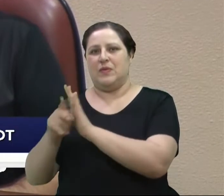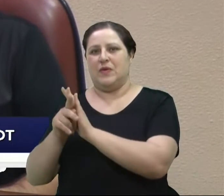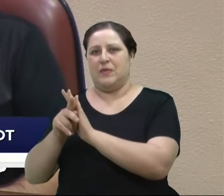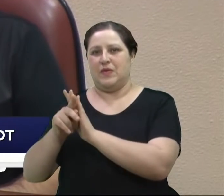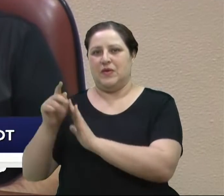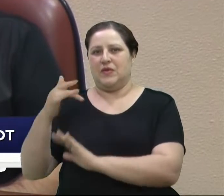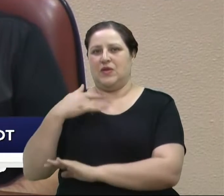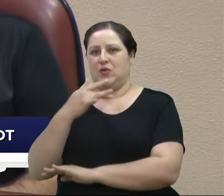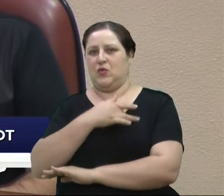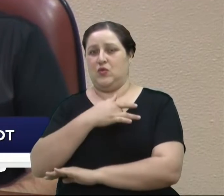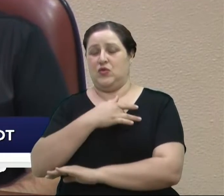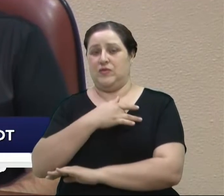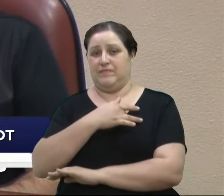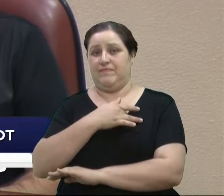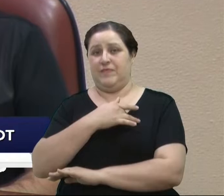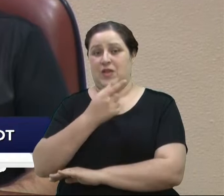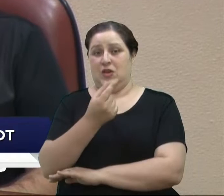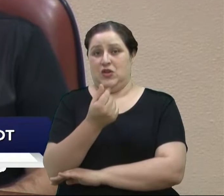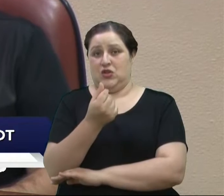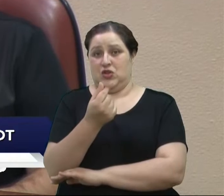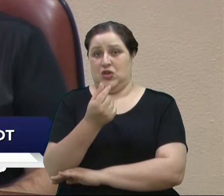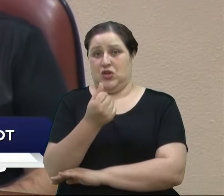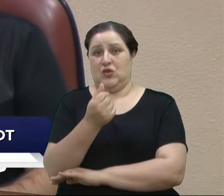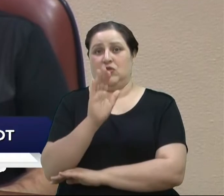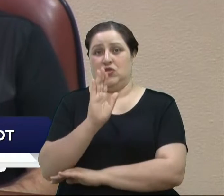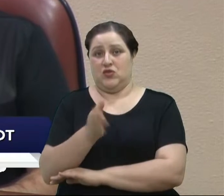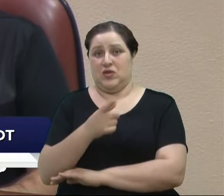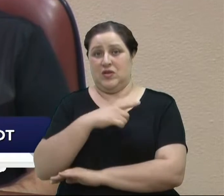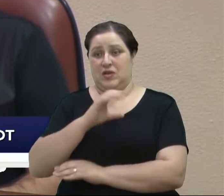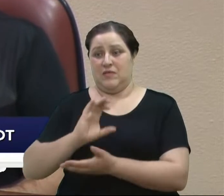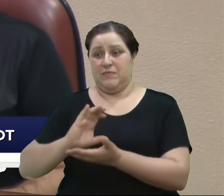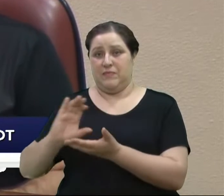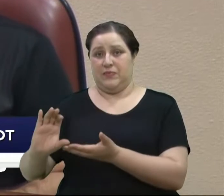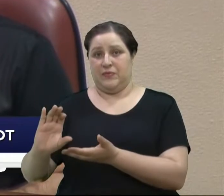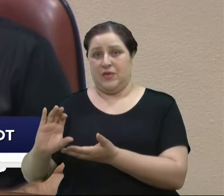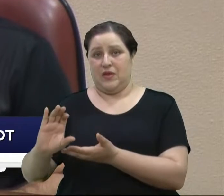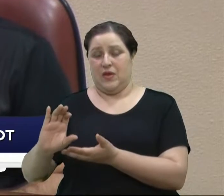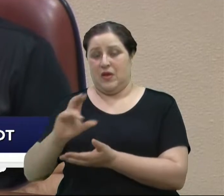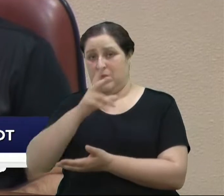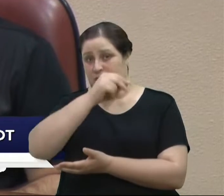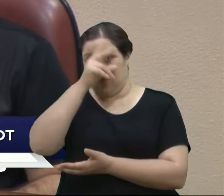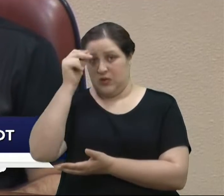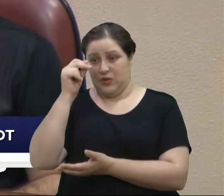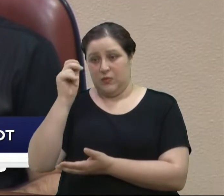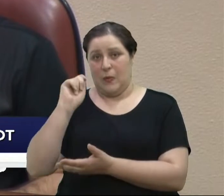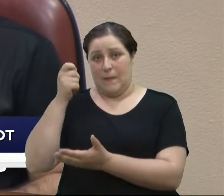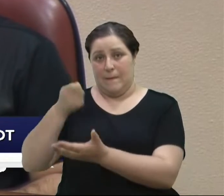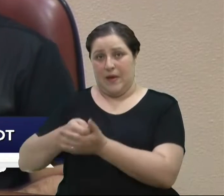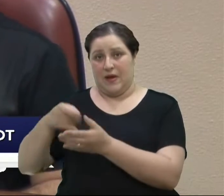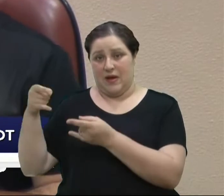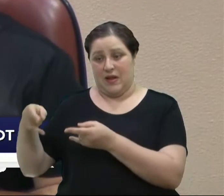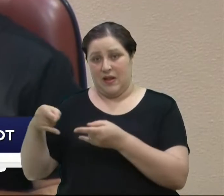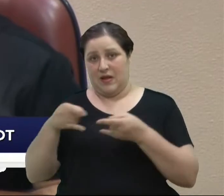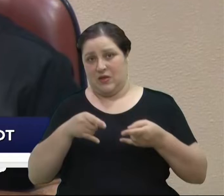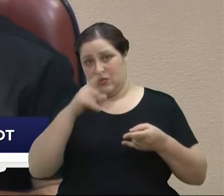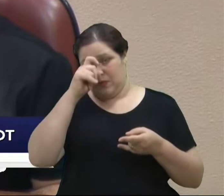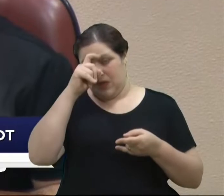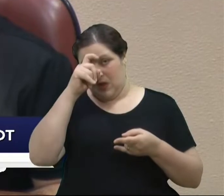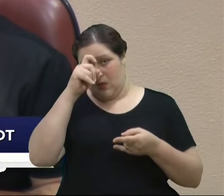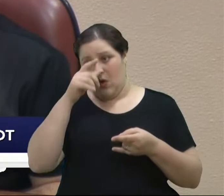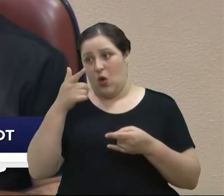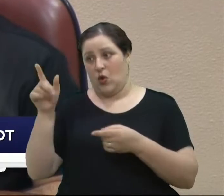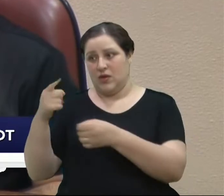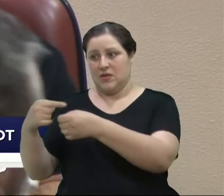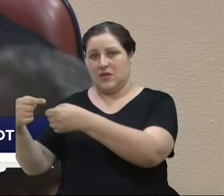dos hospitais sabem que muitos dos recursos de leitos que foram garantidos pelo bolso do município de Caxias do Sul. E o pessoal de